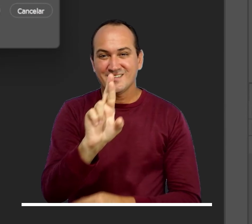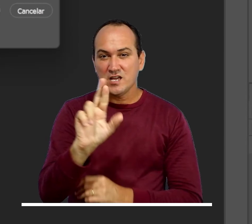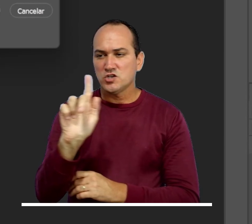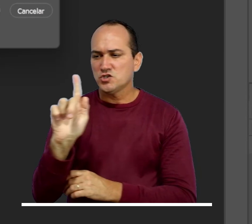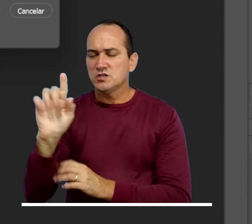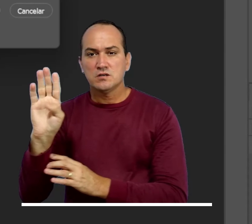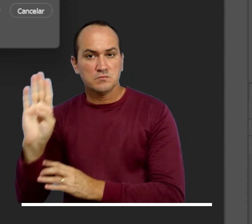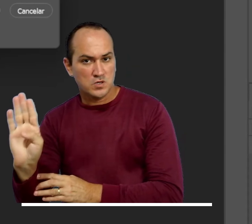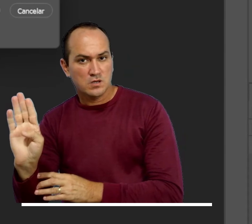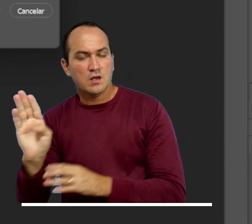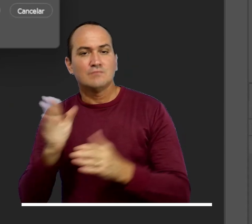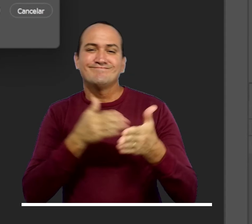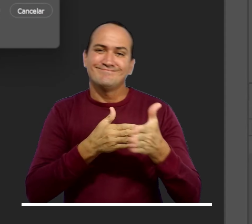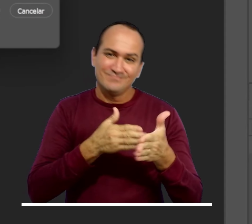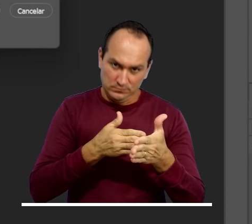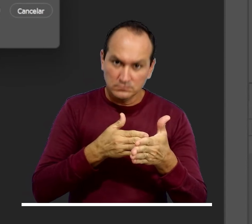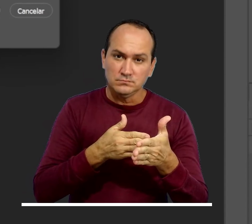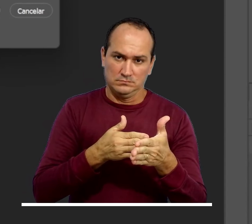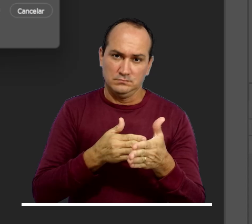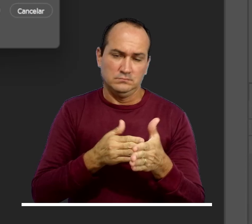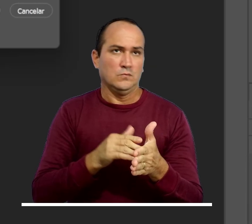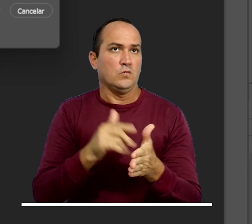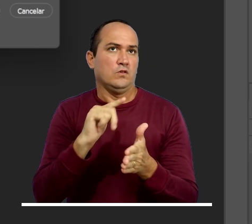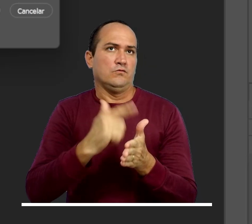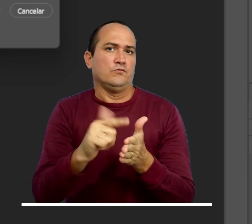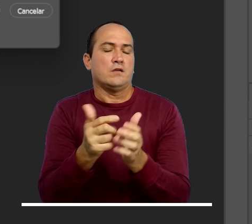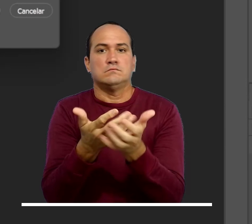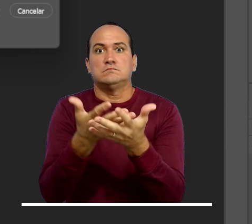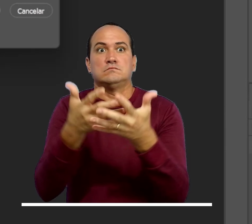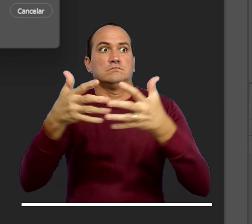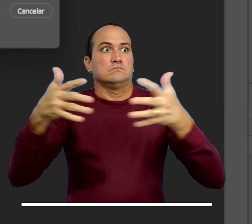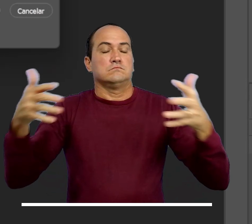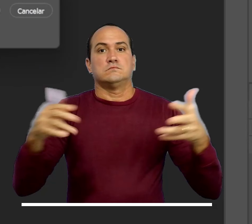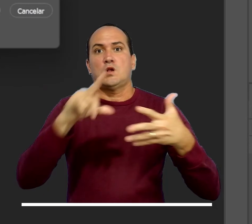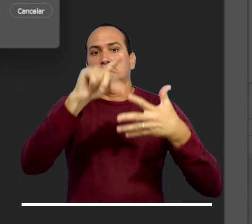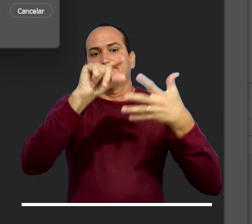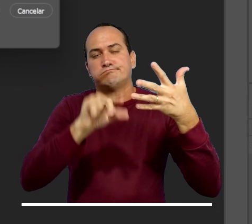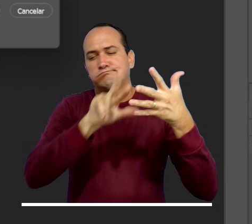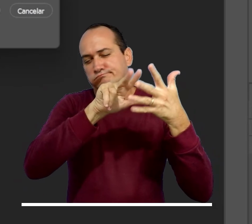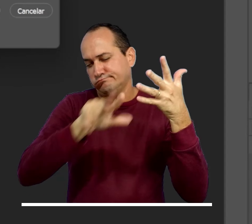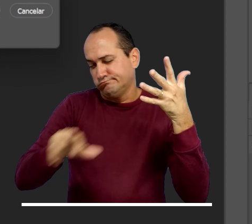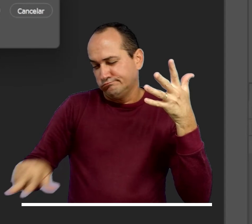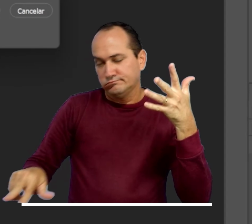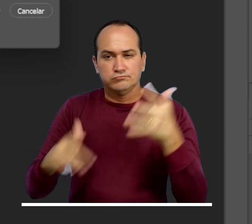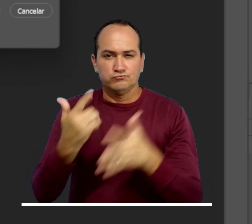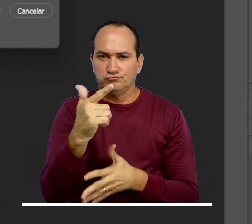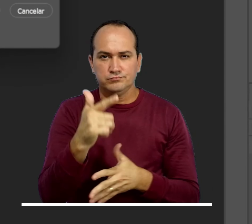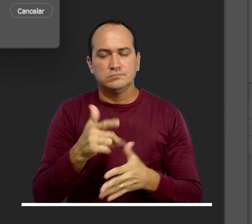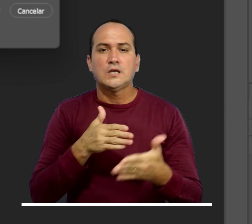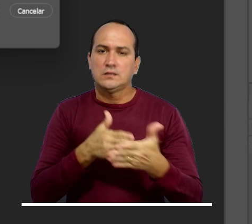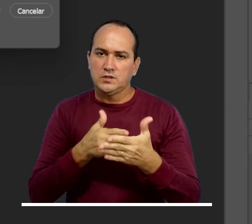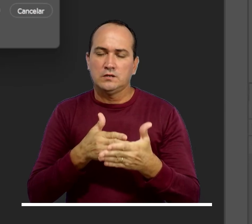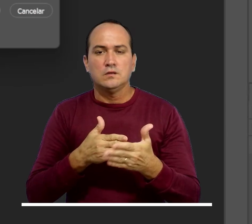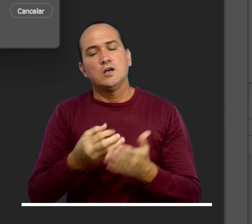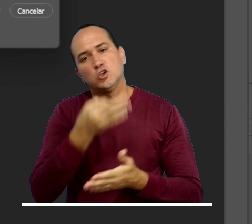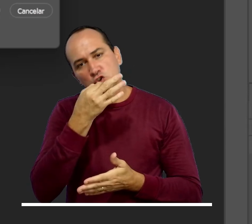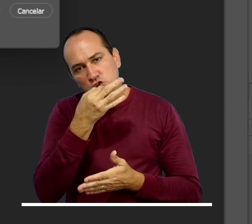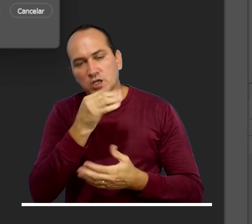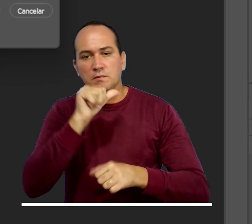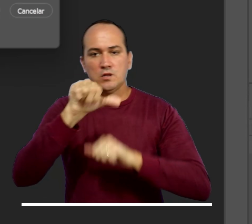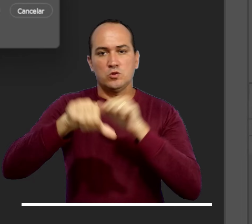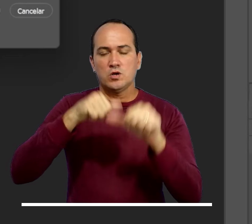é um espaço um pouco mais limitado, né? Ele não tem uma amplitude de cor muito grande. Então, ele por isso sugere para